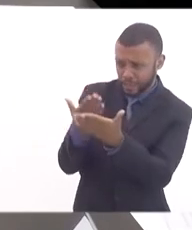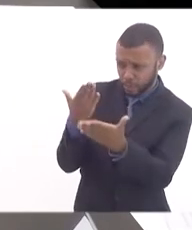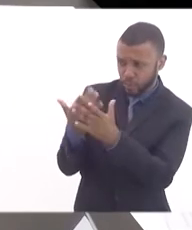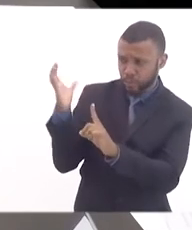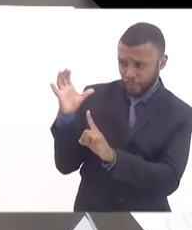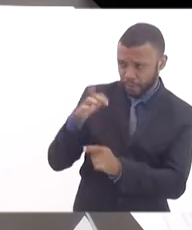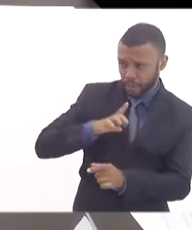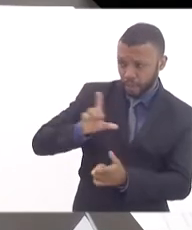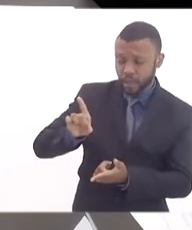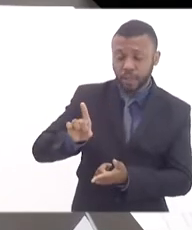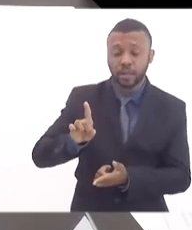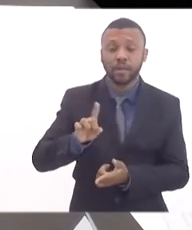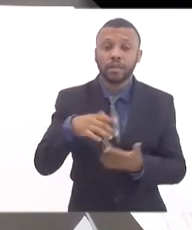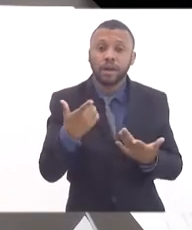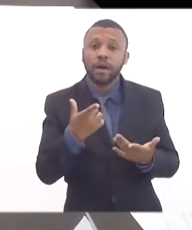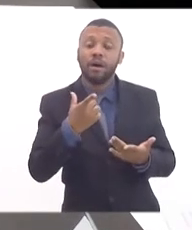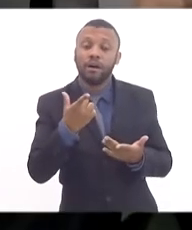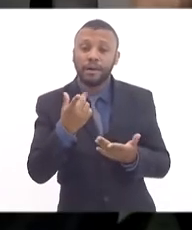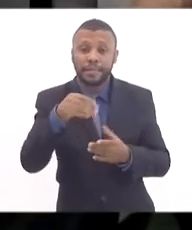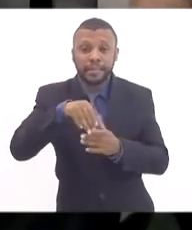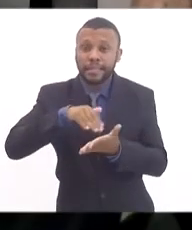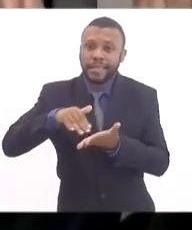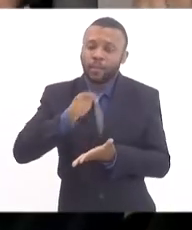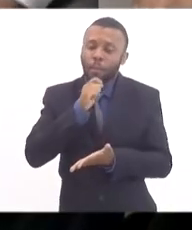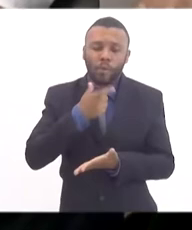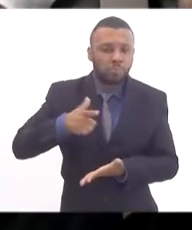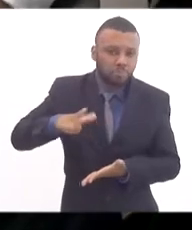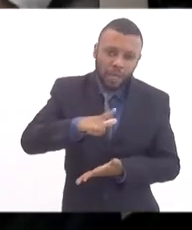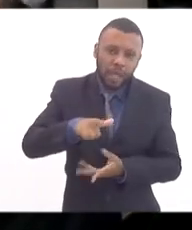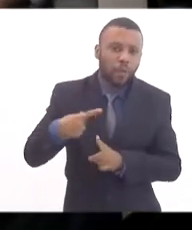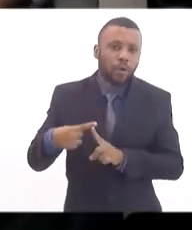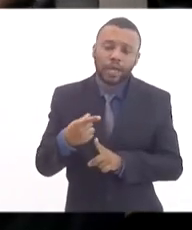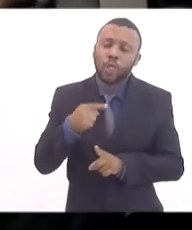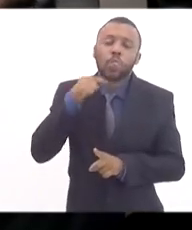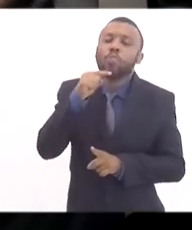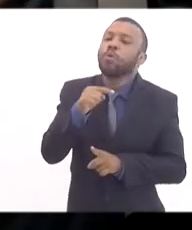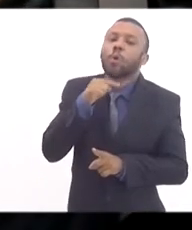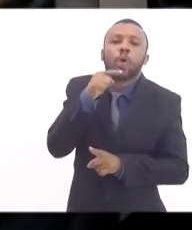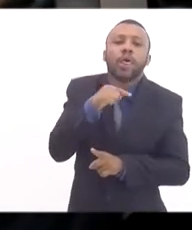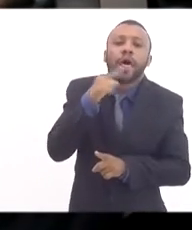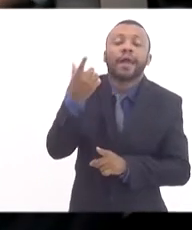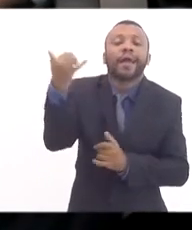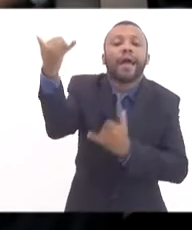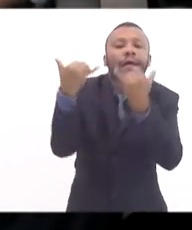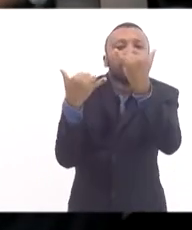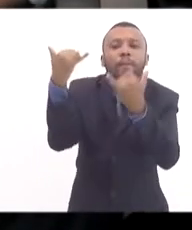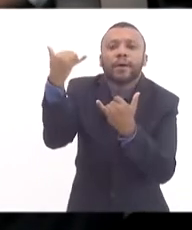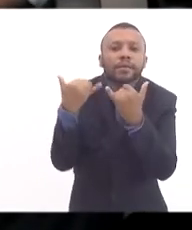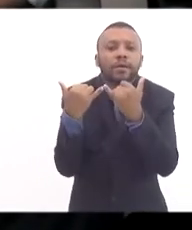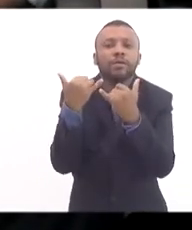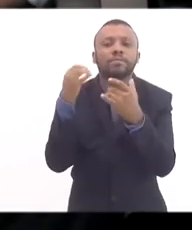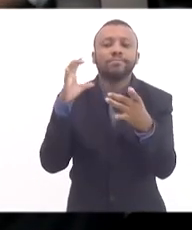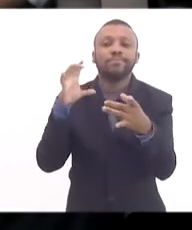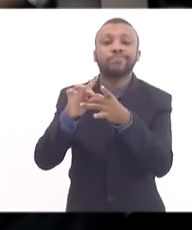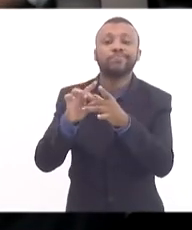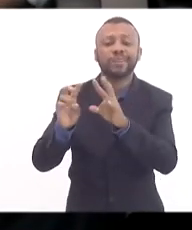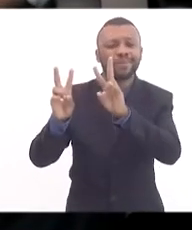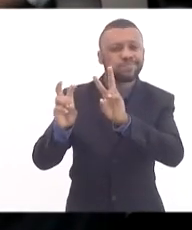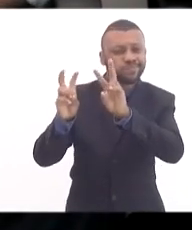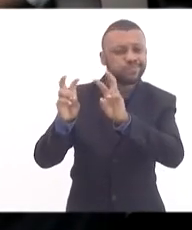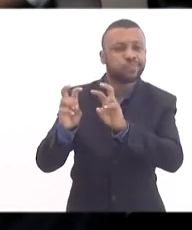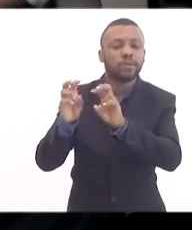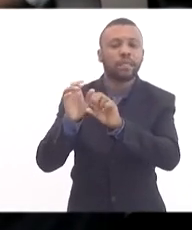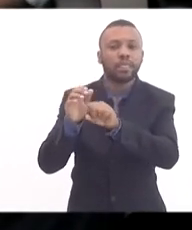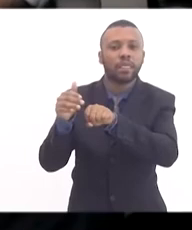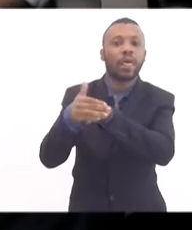paz tudo na secretaria não tem porque a gente não consegue ter acesso às informações que são por natureza sigilosa os fiscais